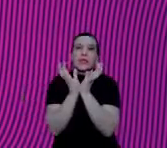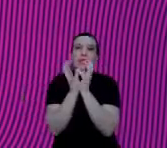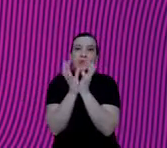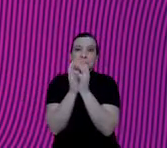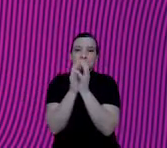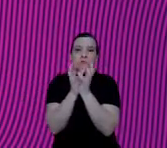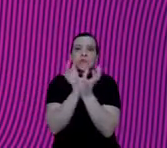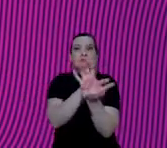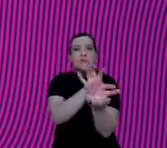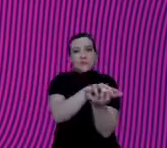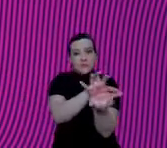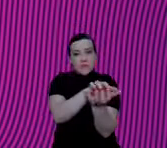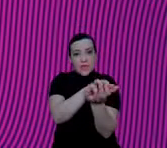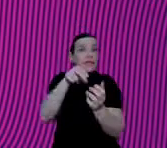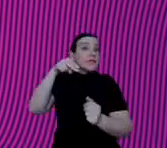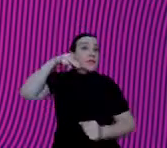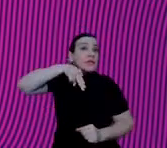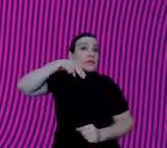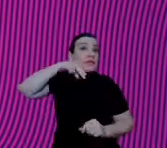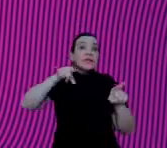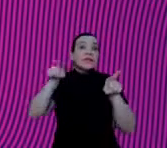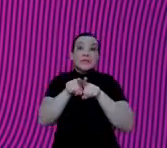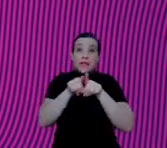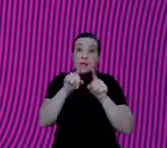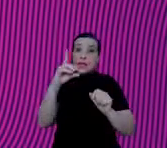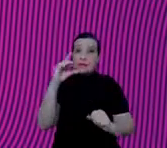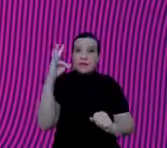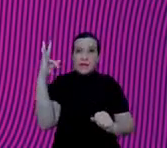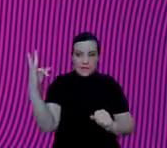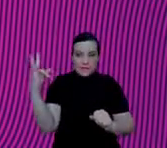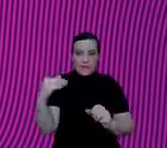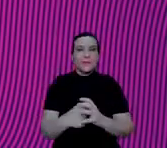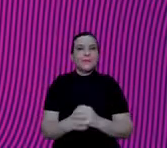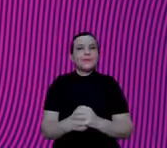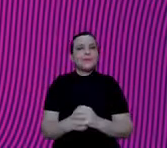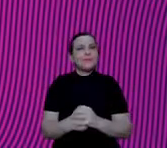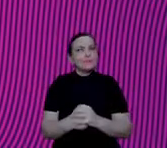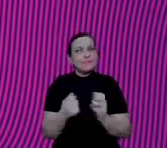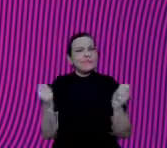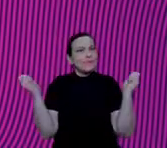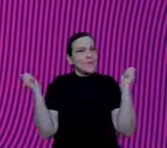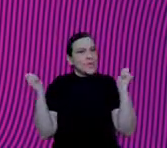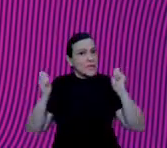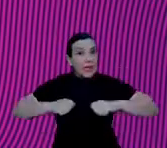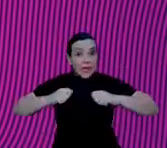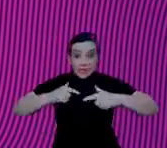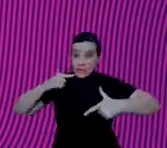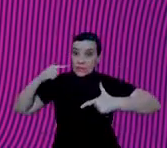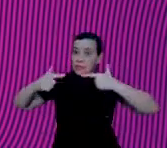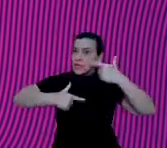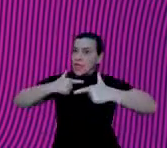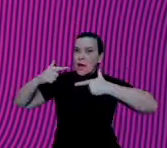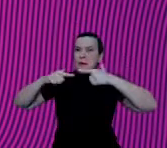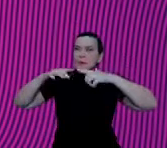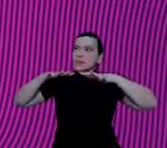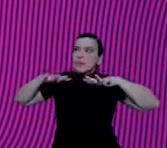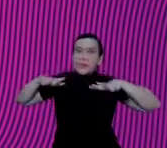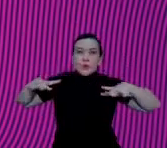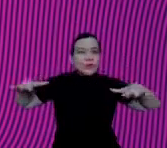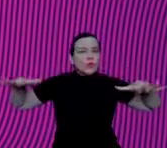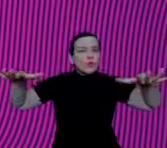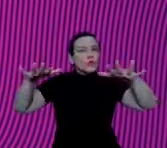e também no Distrito Federal. A gente só consegue ter um trabalho de tamanha abrangência tendo líderes